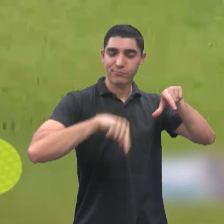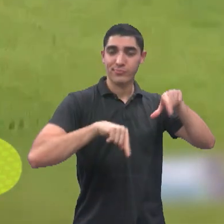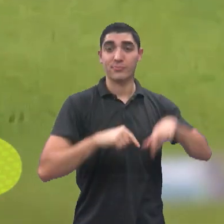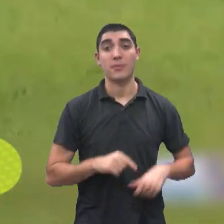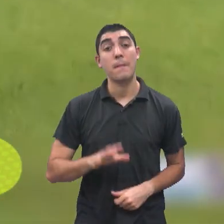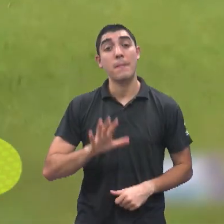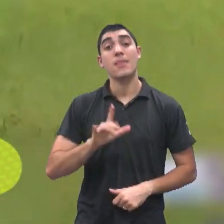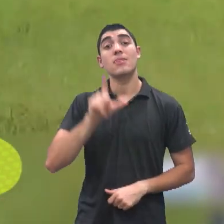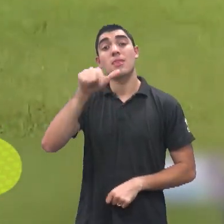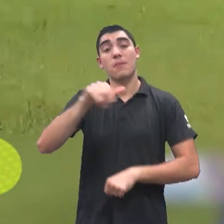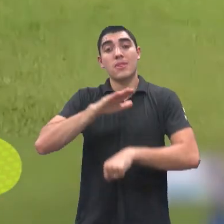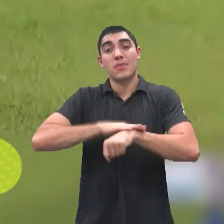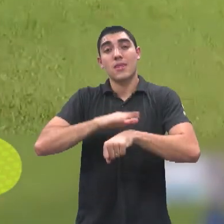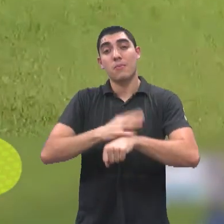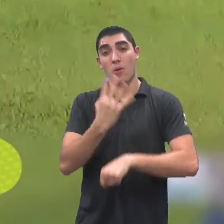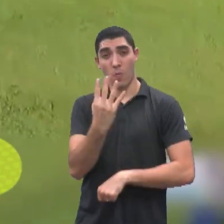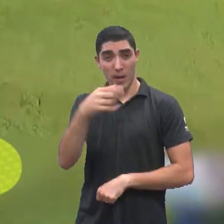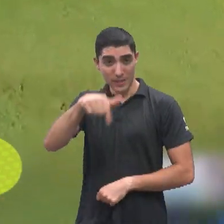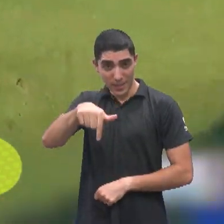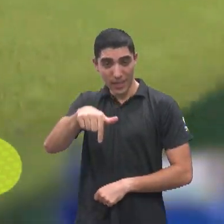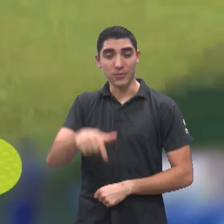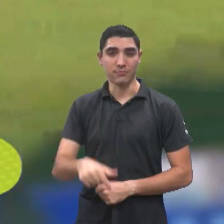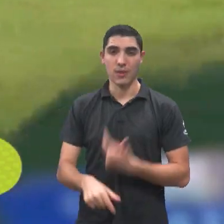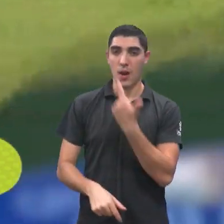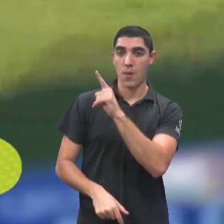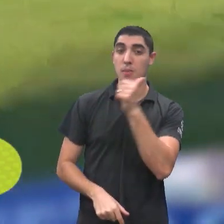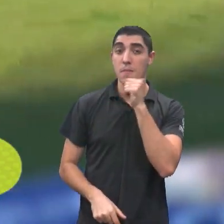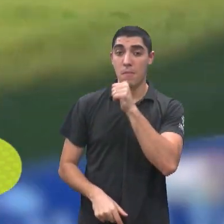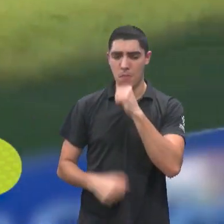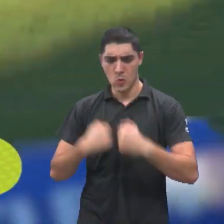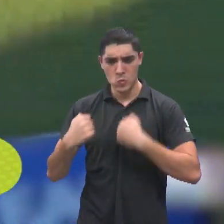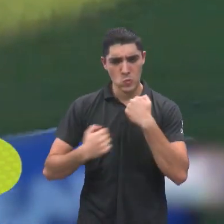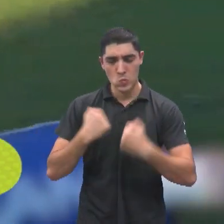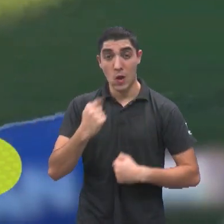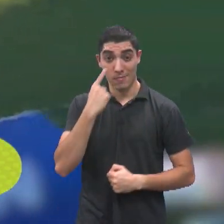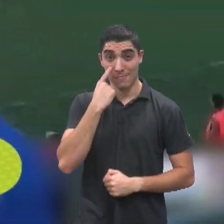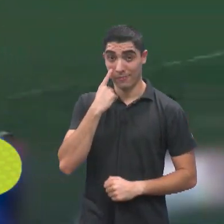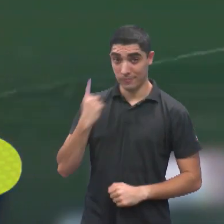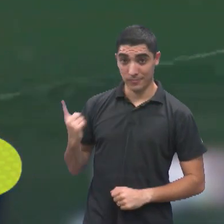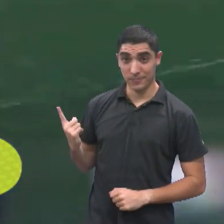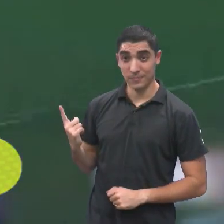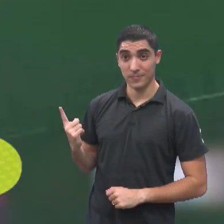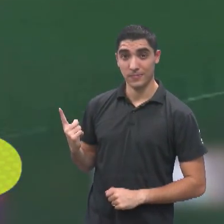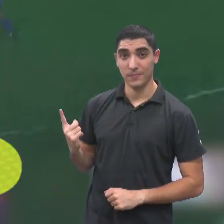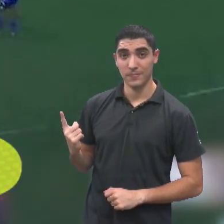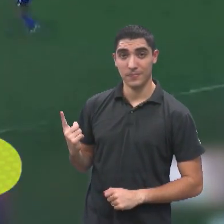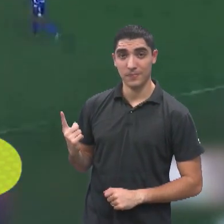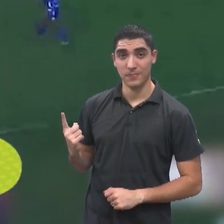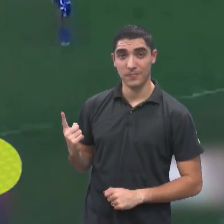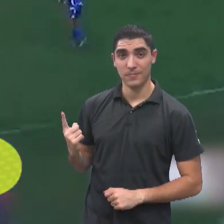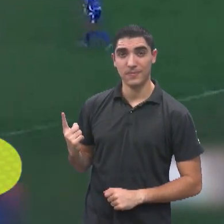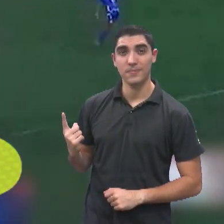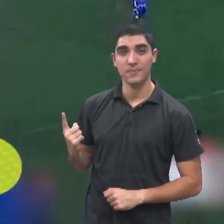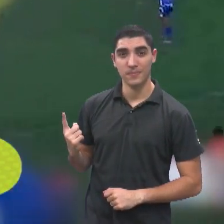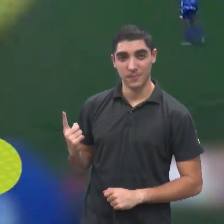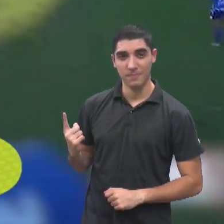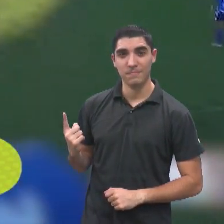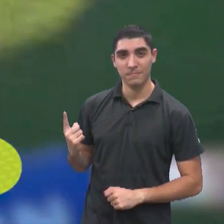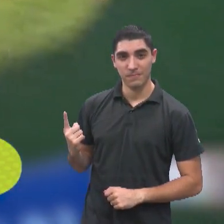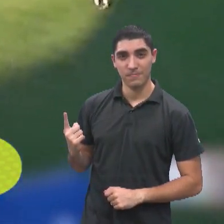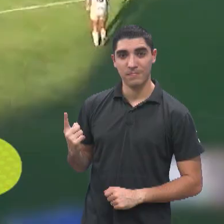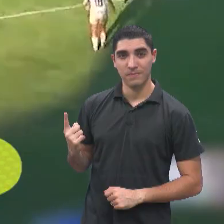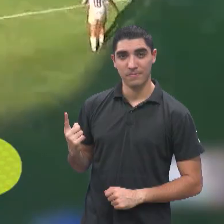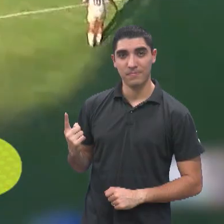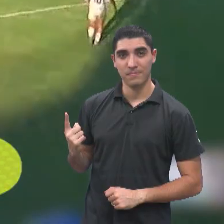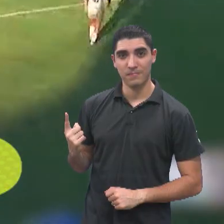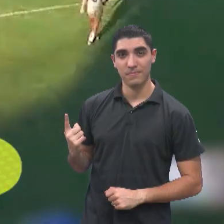que aos 47, Luana Marques dominou na intermediária, carregou do meio para a direita, no bico da grande área, dominou, parou, trouxe para a perna